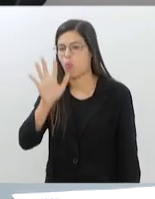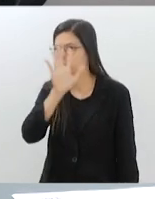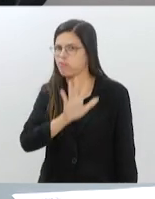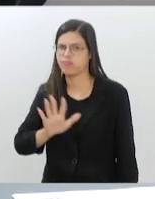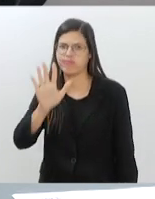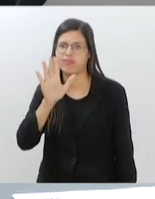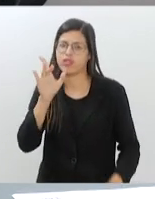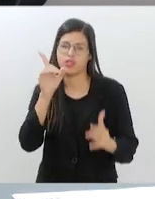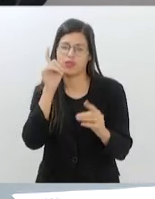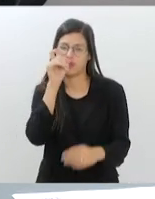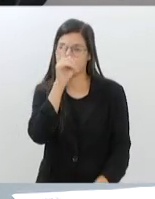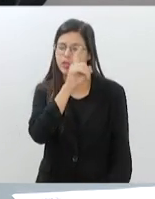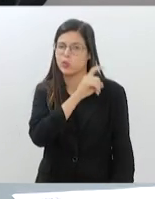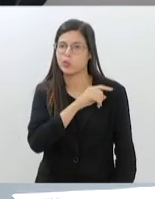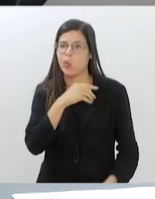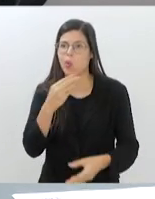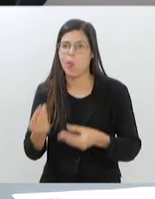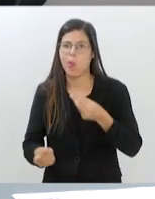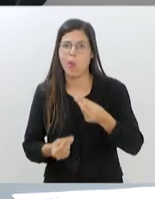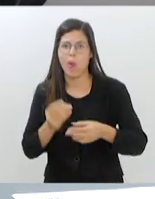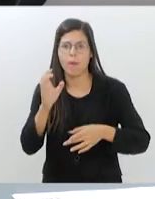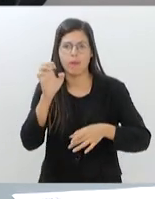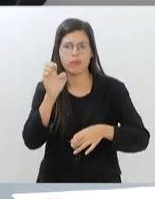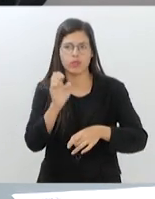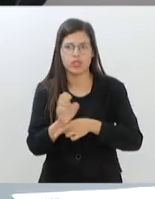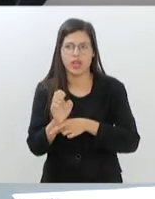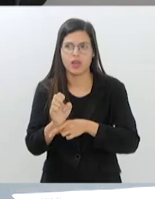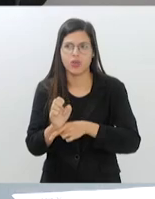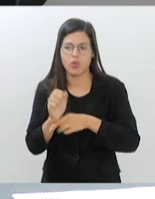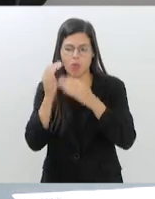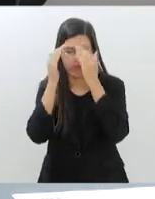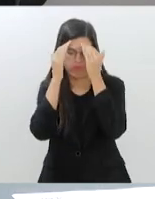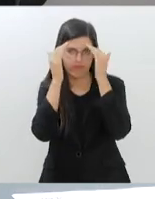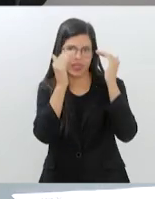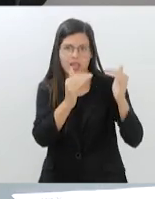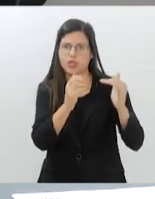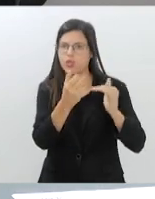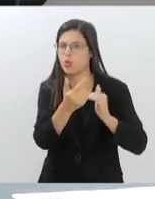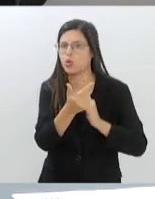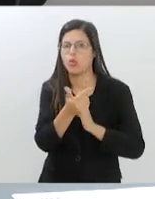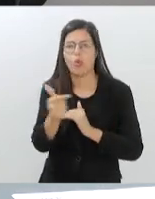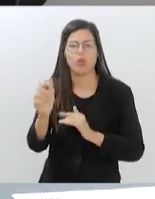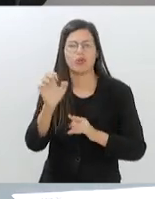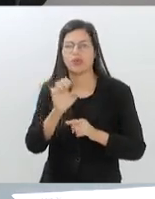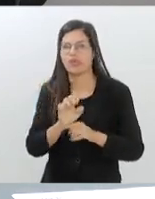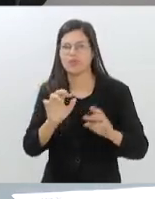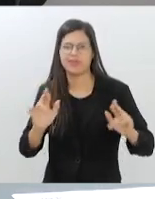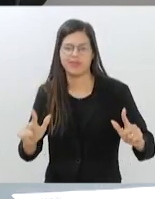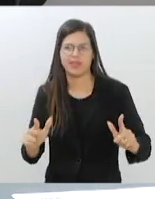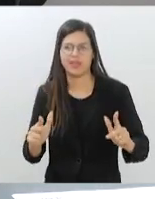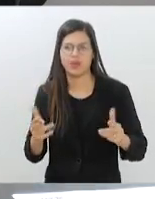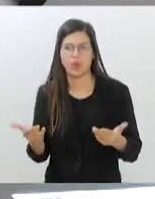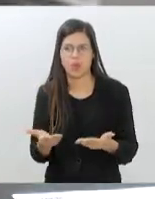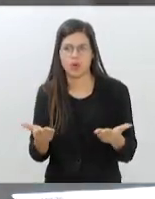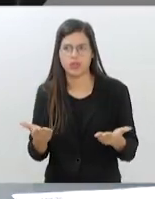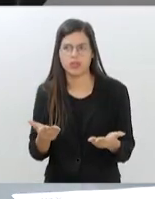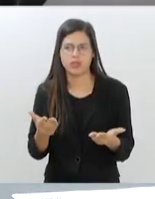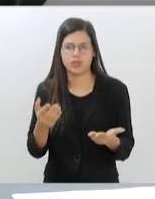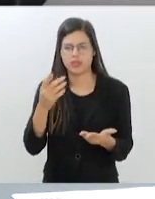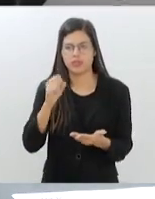é difícil porque como é que um estado cumpre o outro Não hoje quem já leu o jornal tem uma